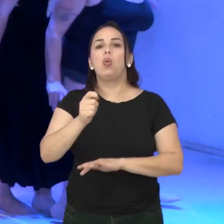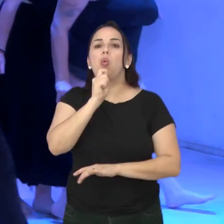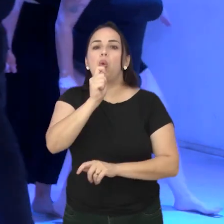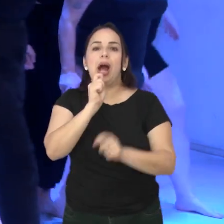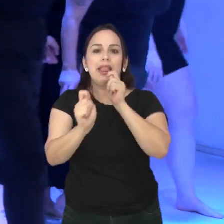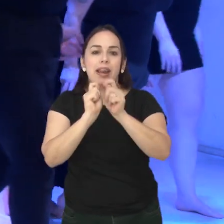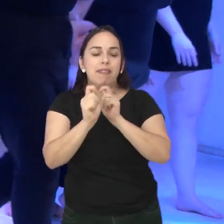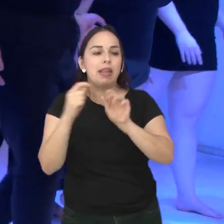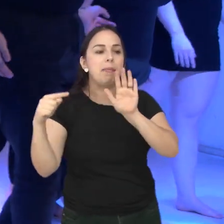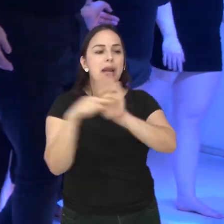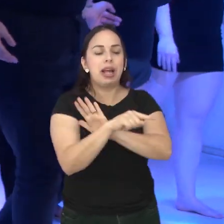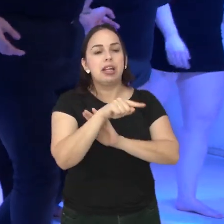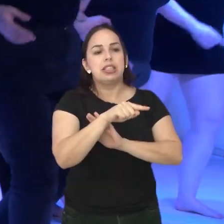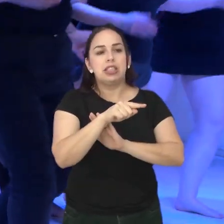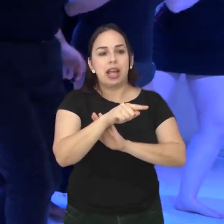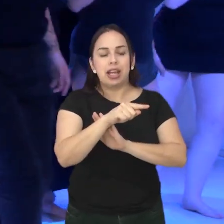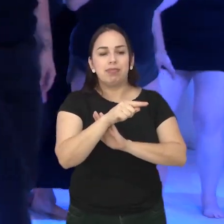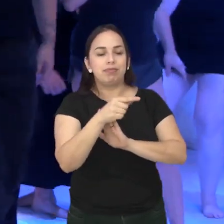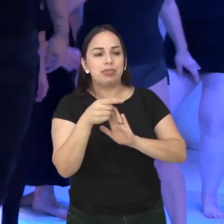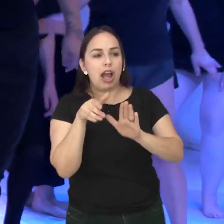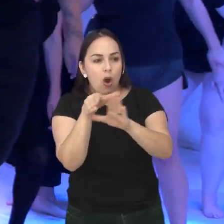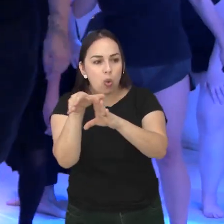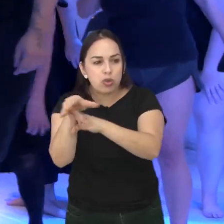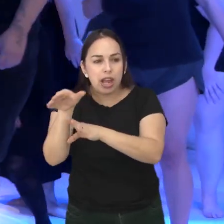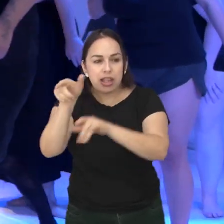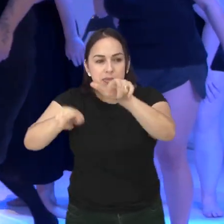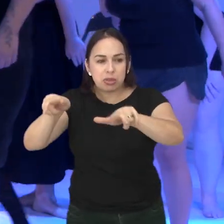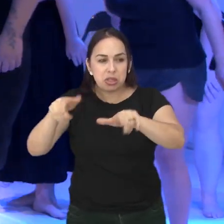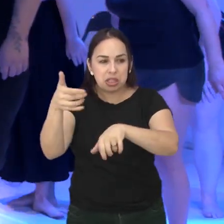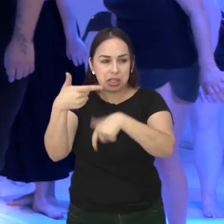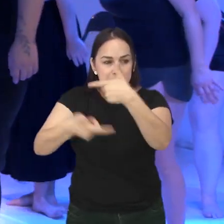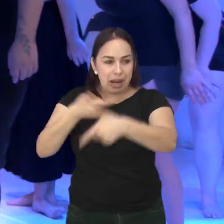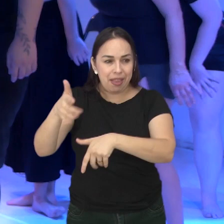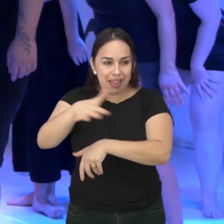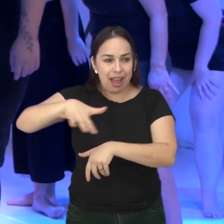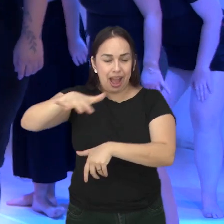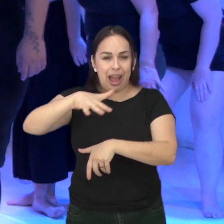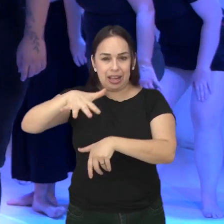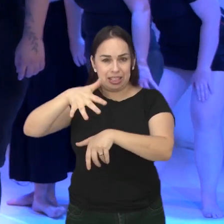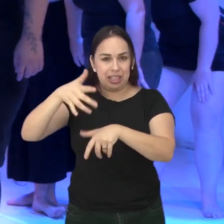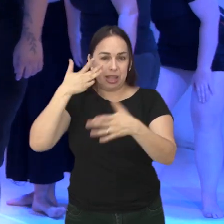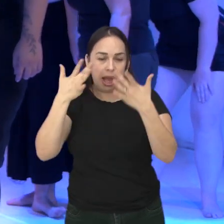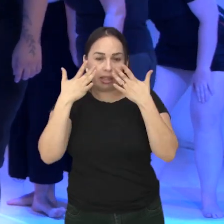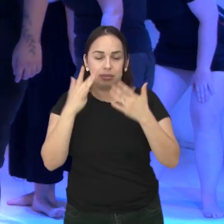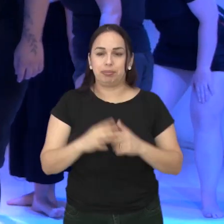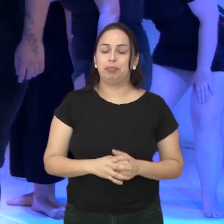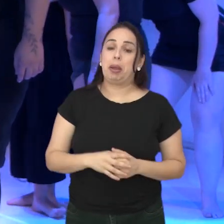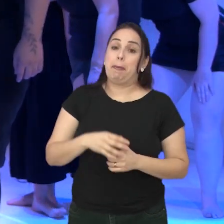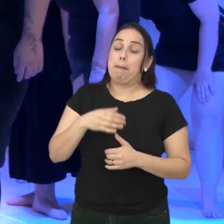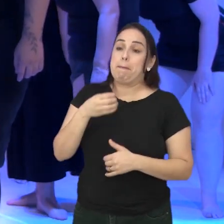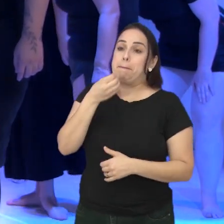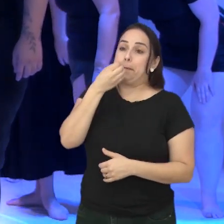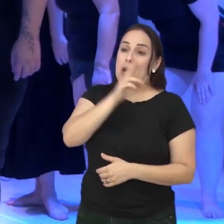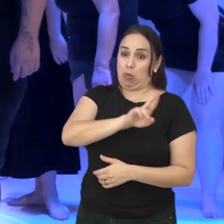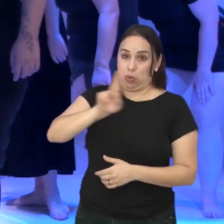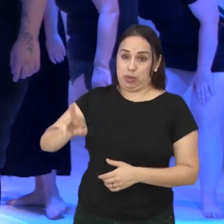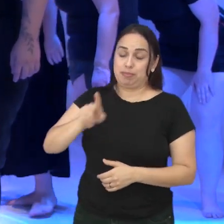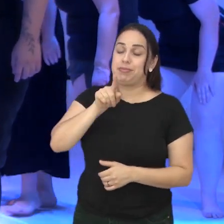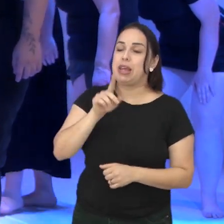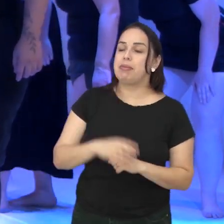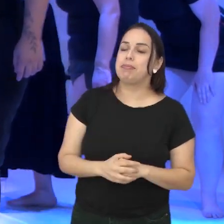perguntaram se ela aconselha as pessoas a trabalhar com teatro. Aí ela falava assim, ser ator, ser atriz. Ela falou assim,